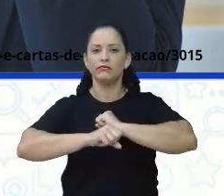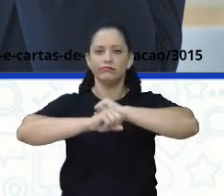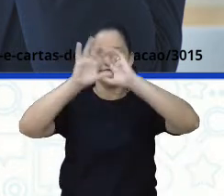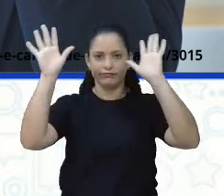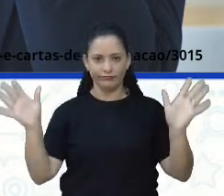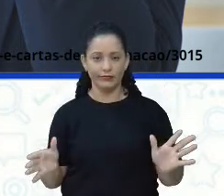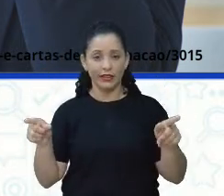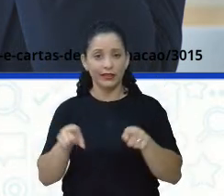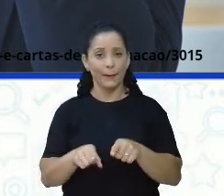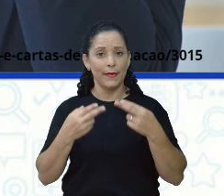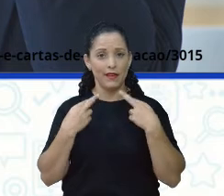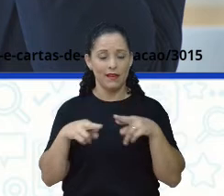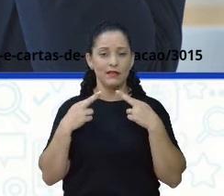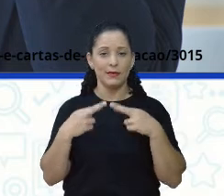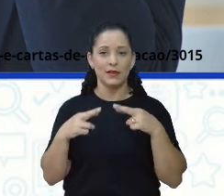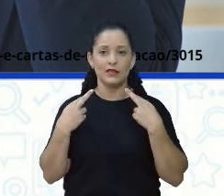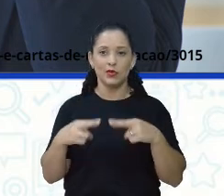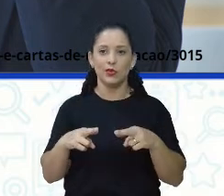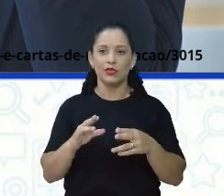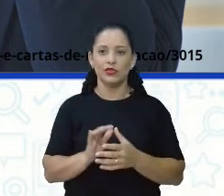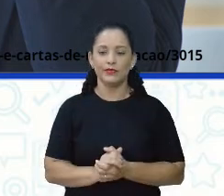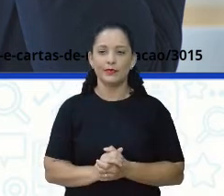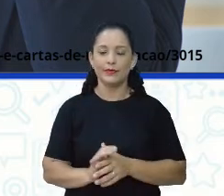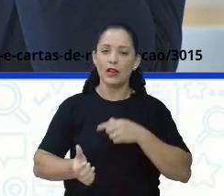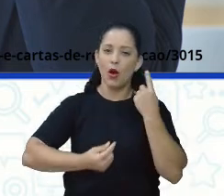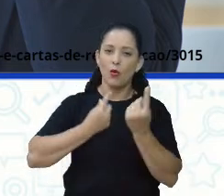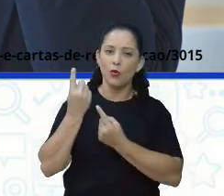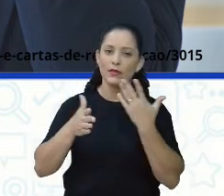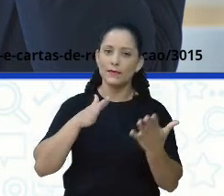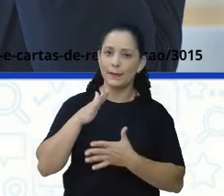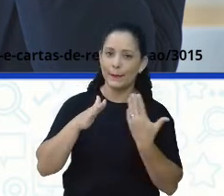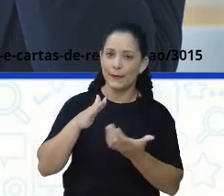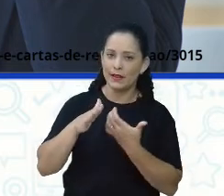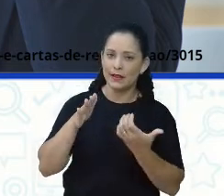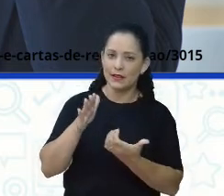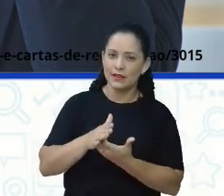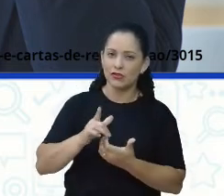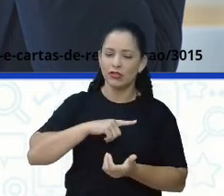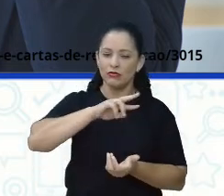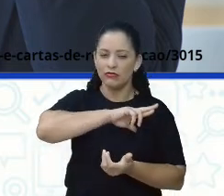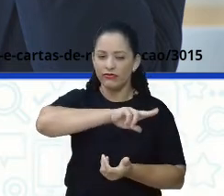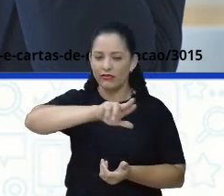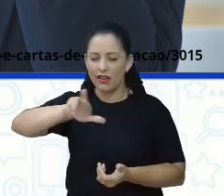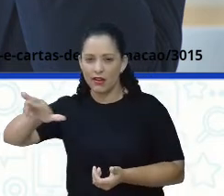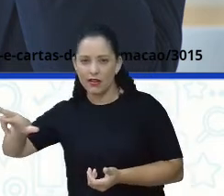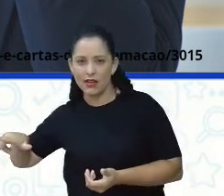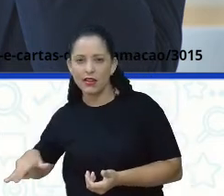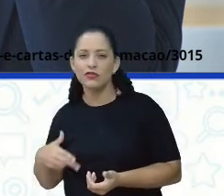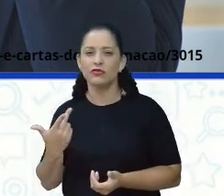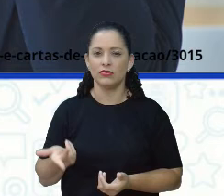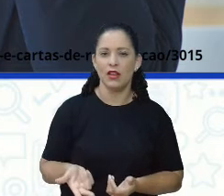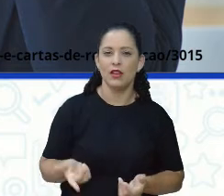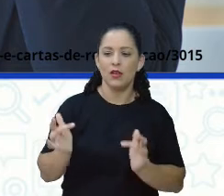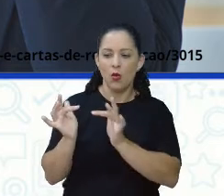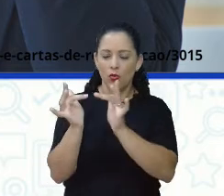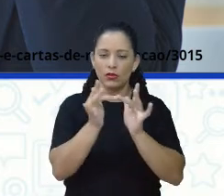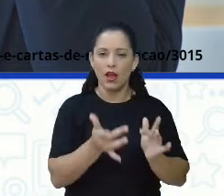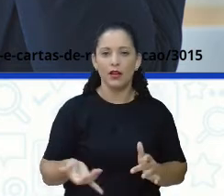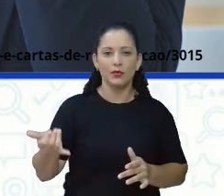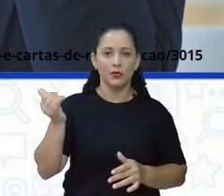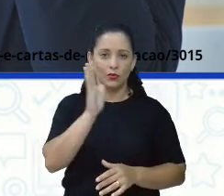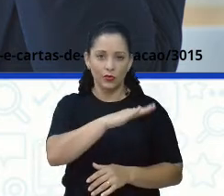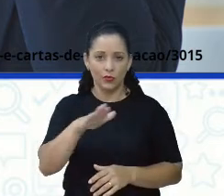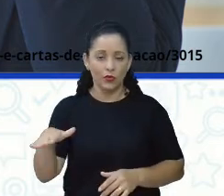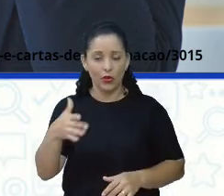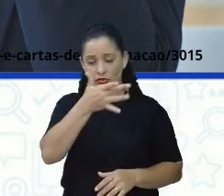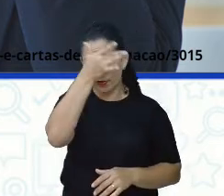eventuais reclamações. Para tanto, algumas empresas podem trabalhar com diversos canais para contato com o cliente, tais como o telefone e